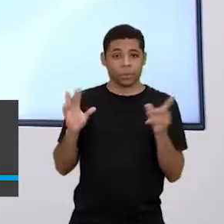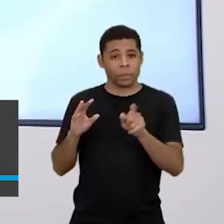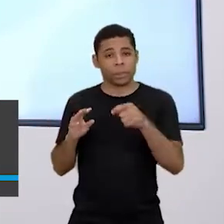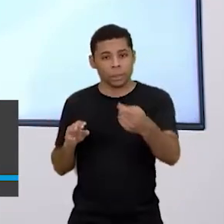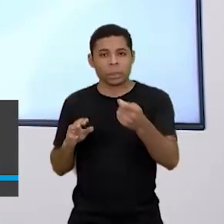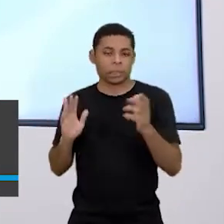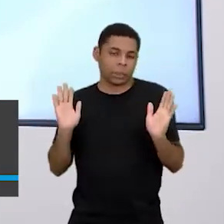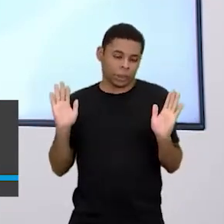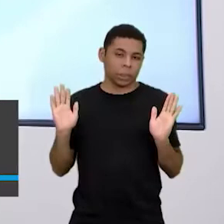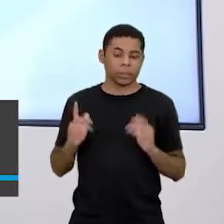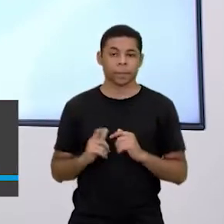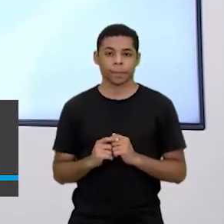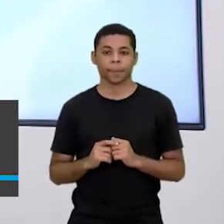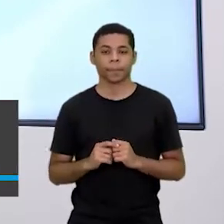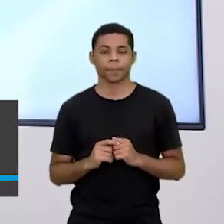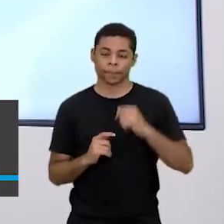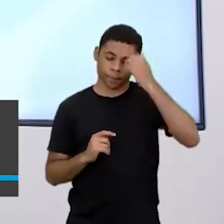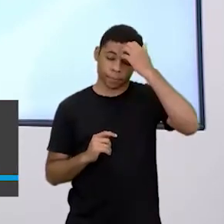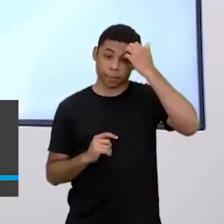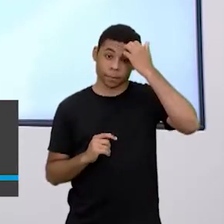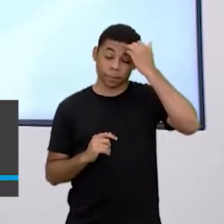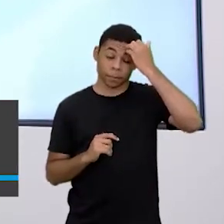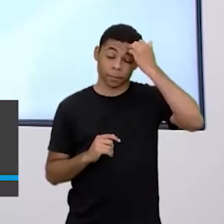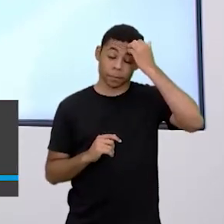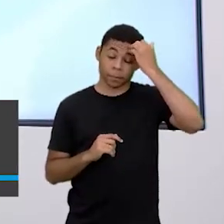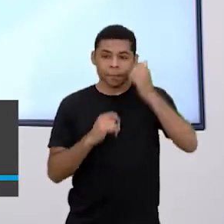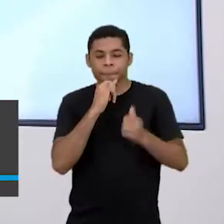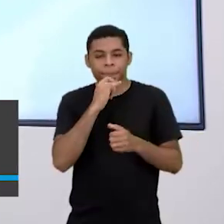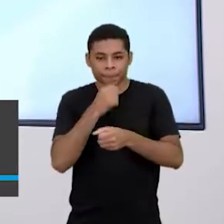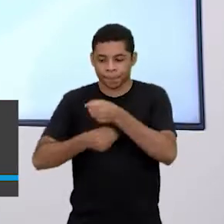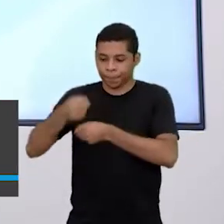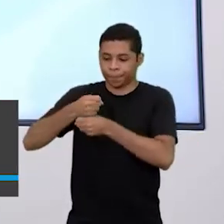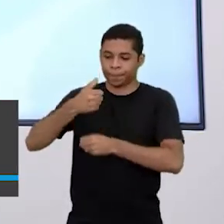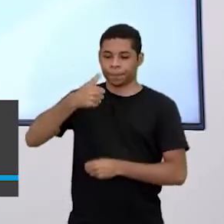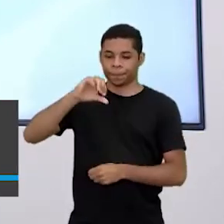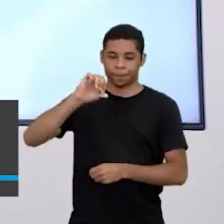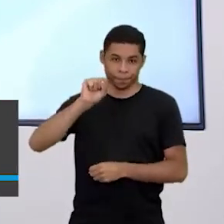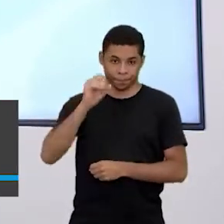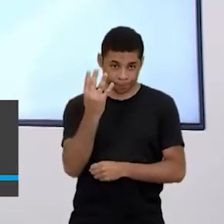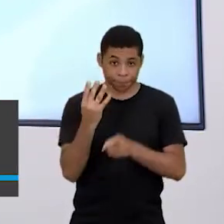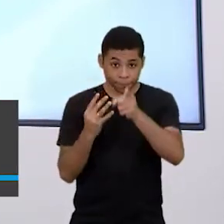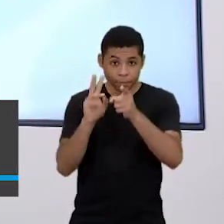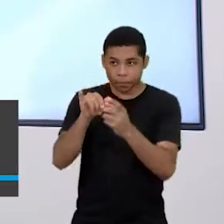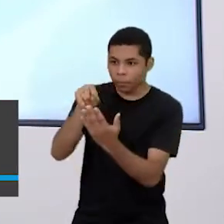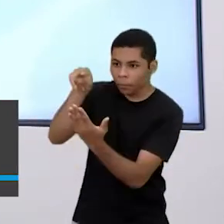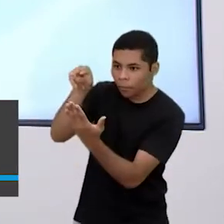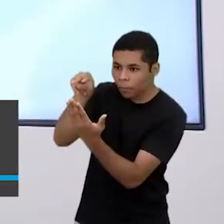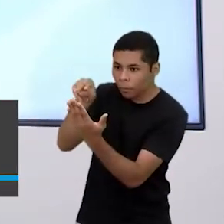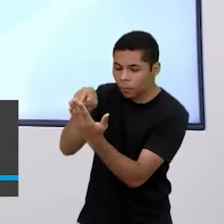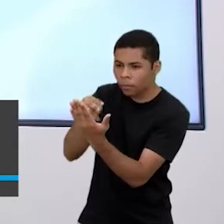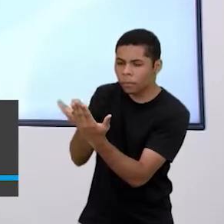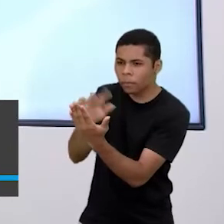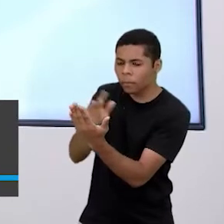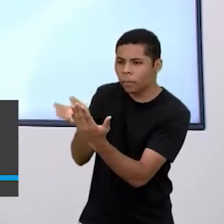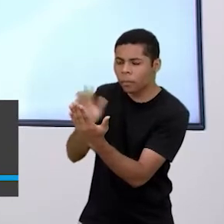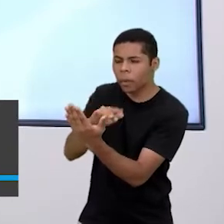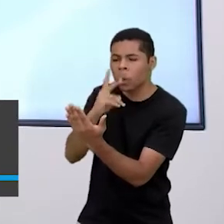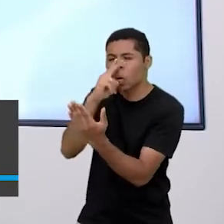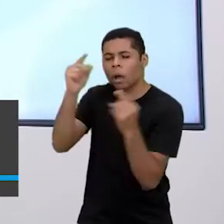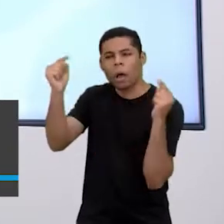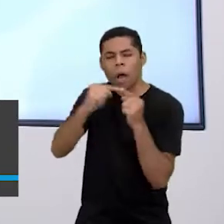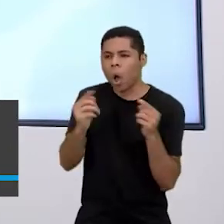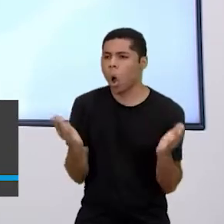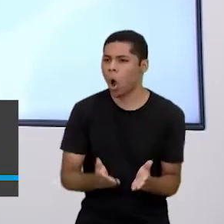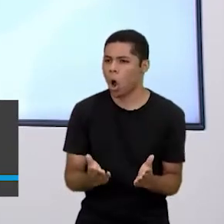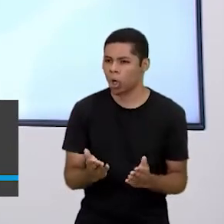atemporal, né? Porque se você pegar agora 1984 para ler, você começa a falar, nossa, mas isso é tão atual, né? Tem gente